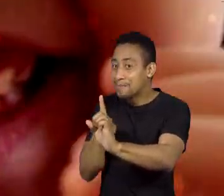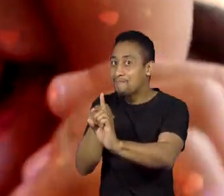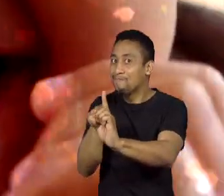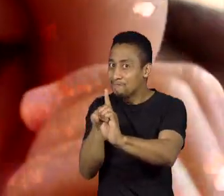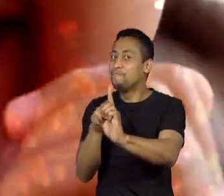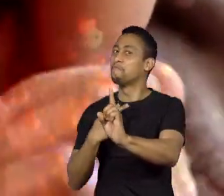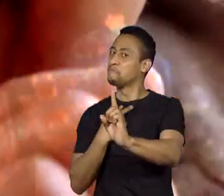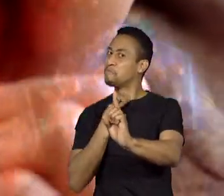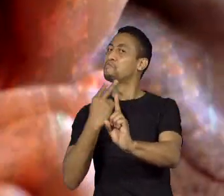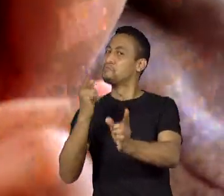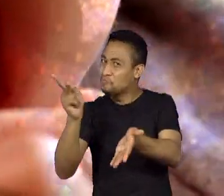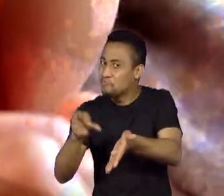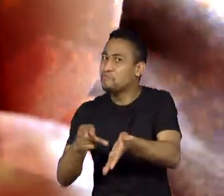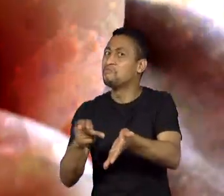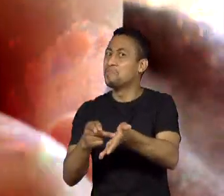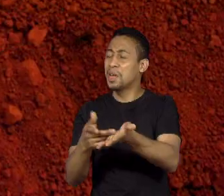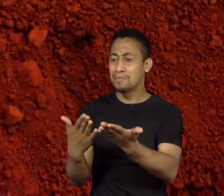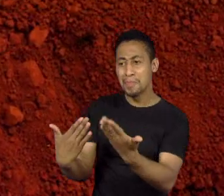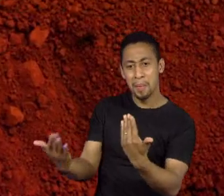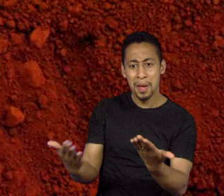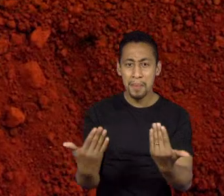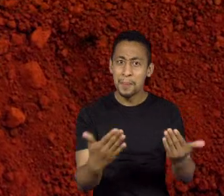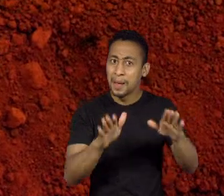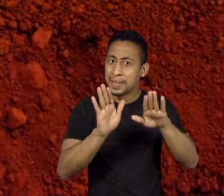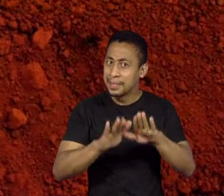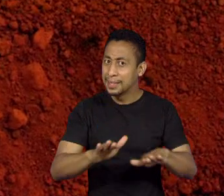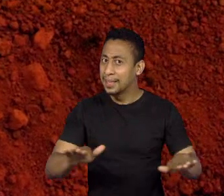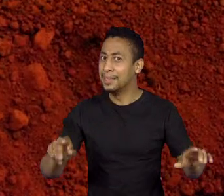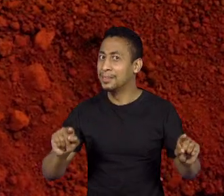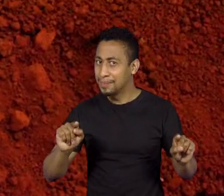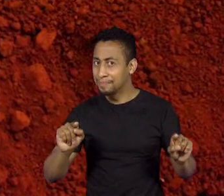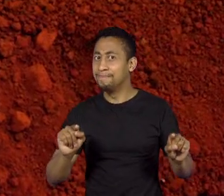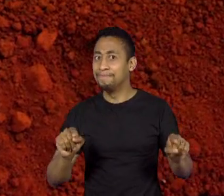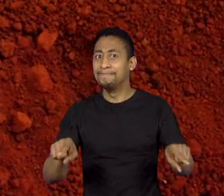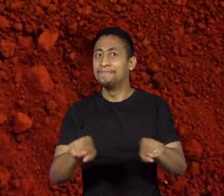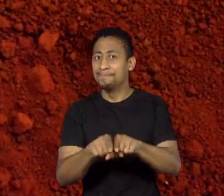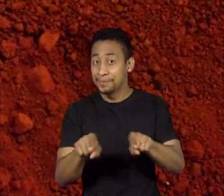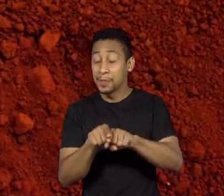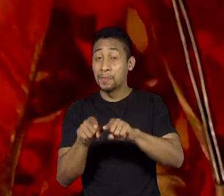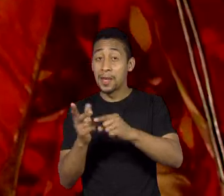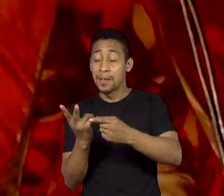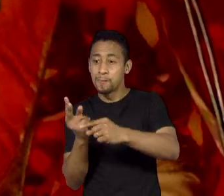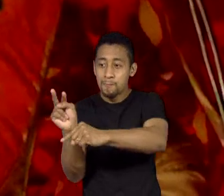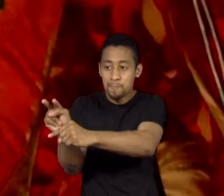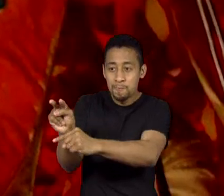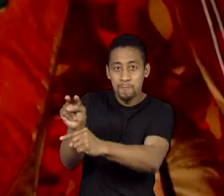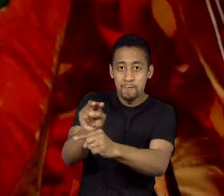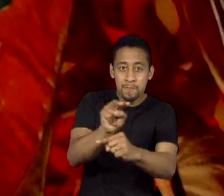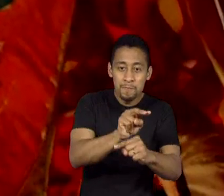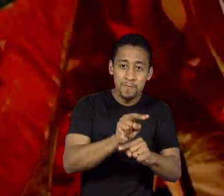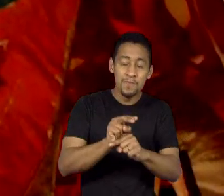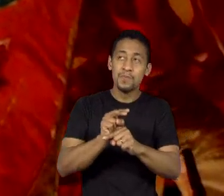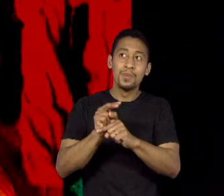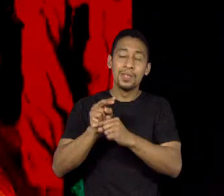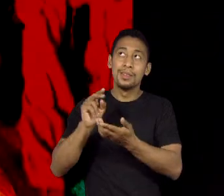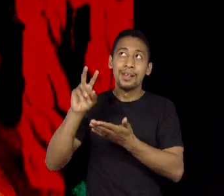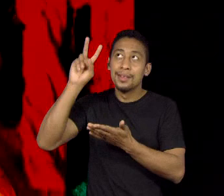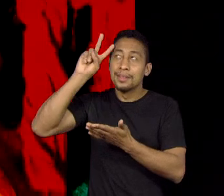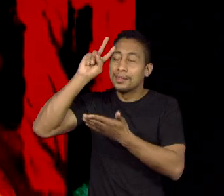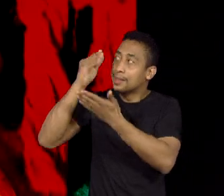sabe conversar com as crianças e que garante a preservação de parte de uma memória